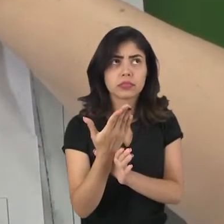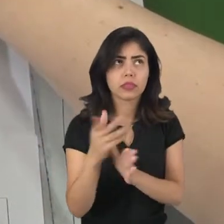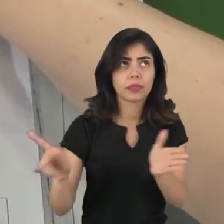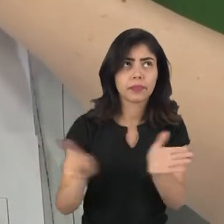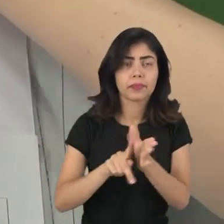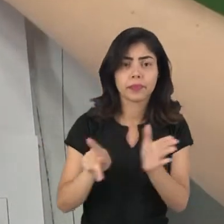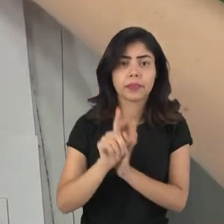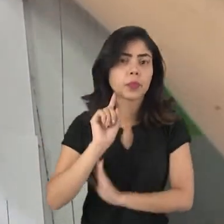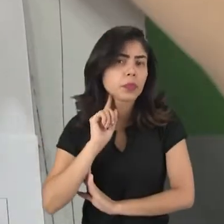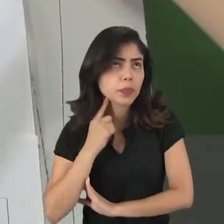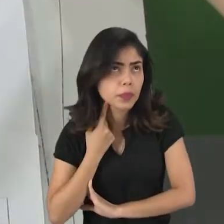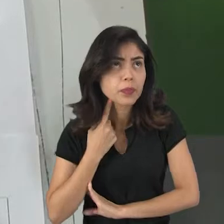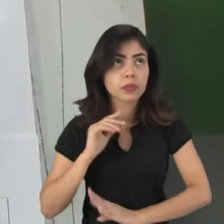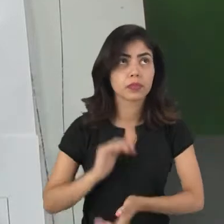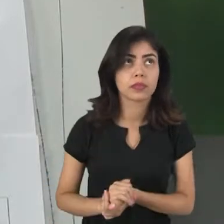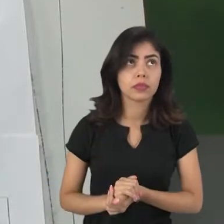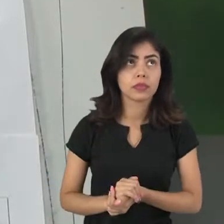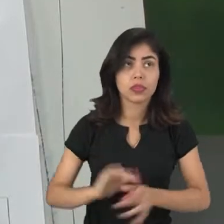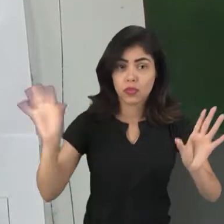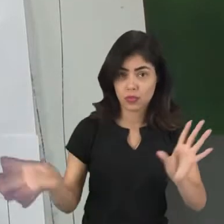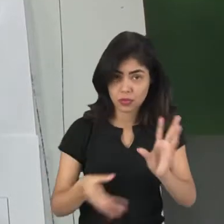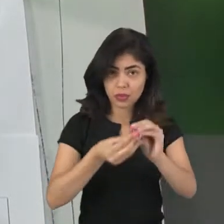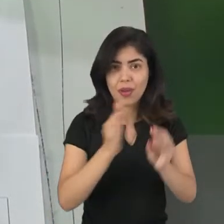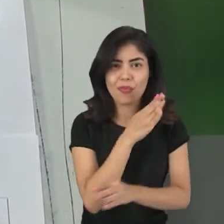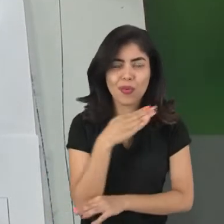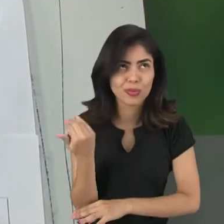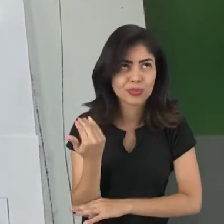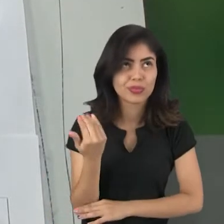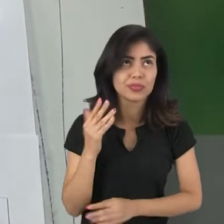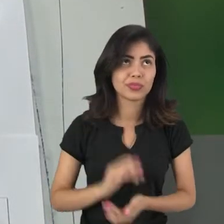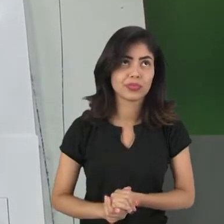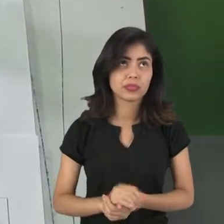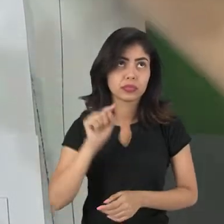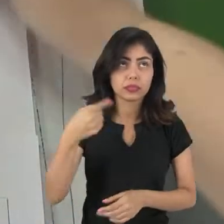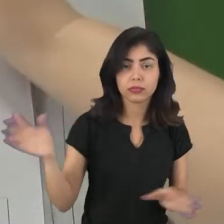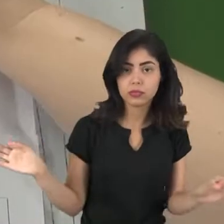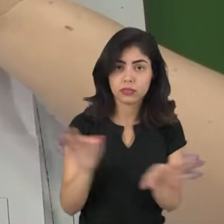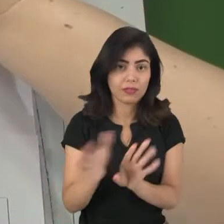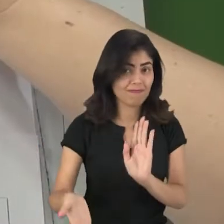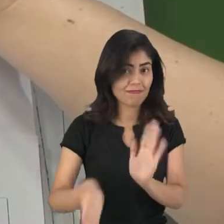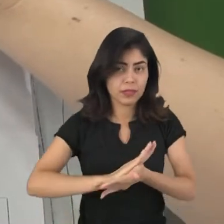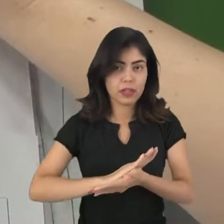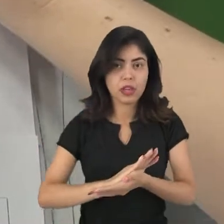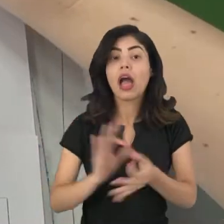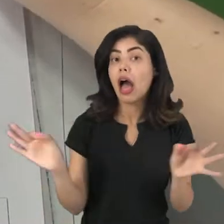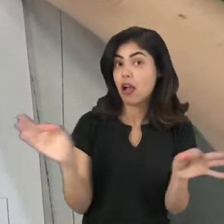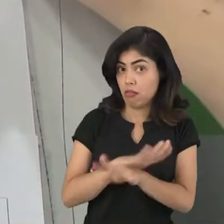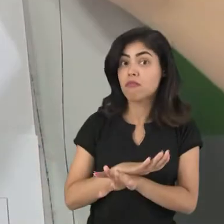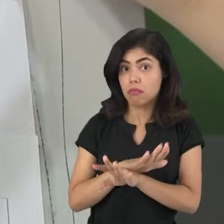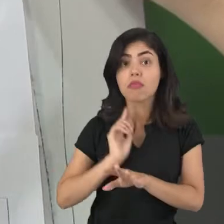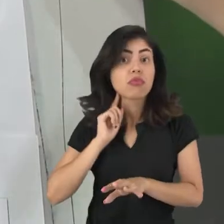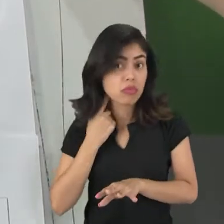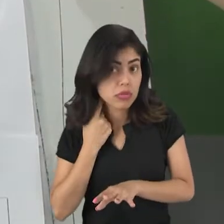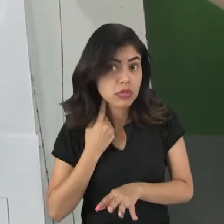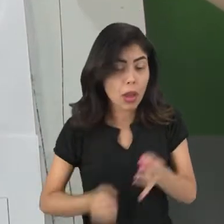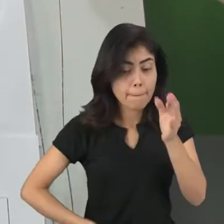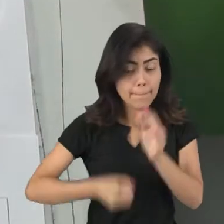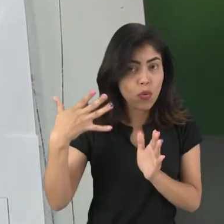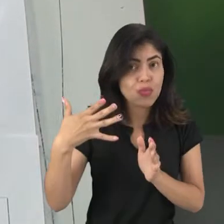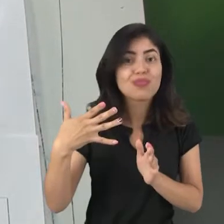sujeito à poluição poderá estar completamente morto. Para despoluir um rio, gasta-se